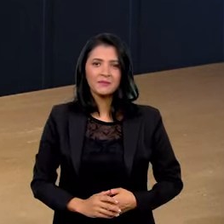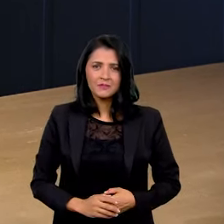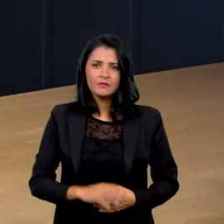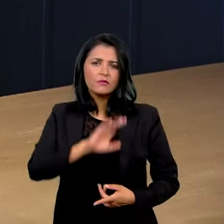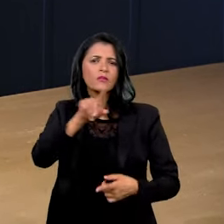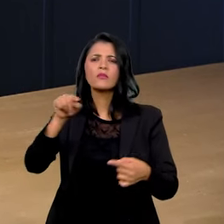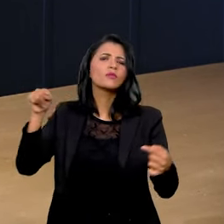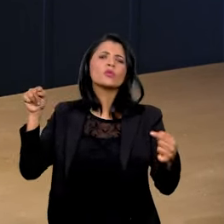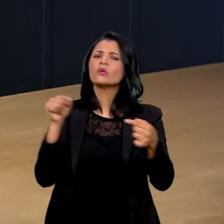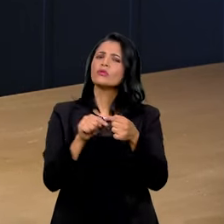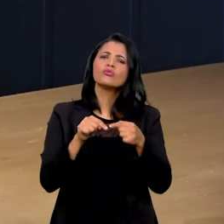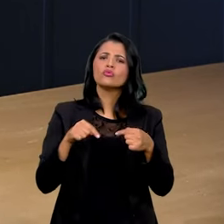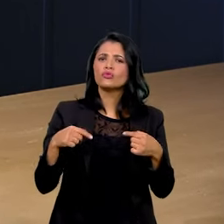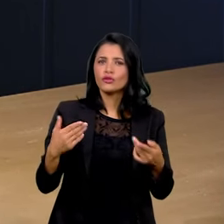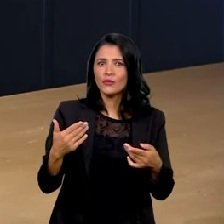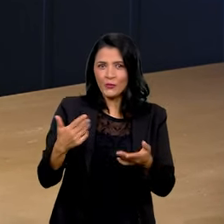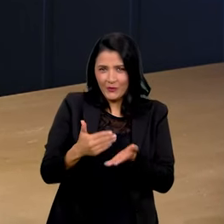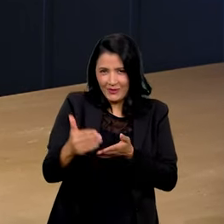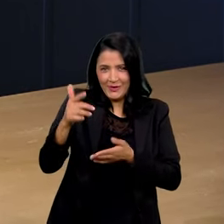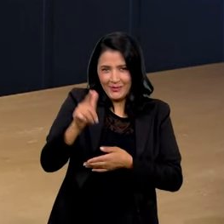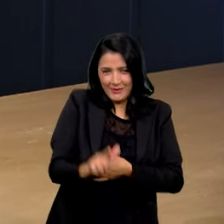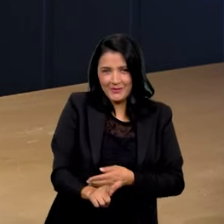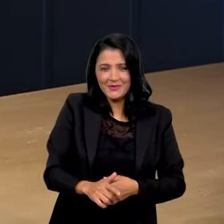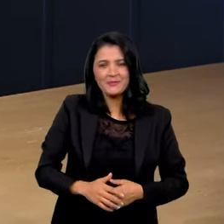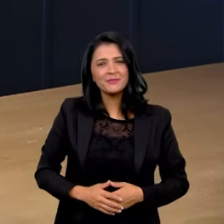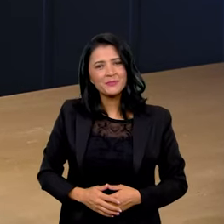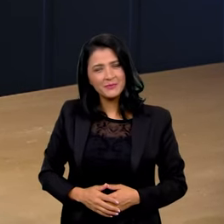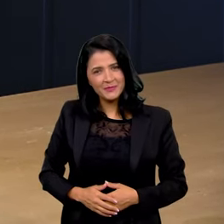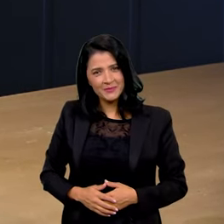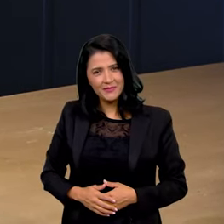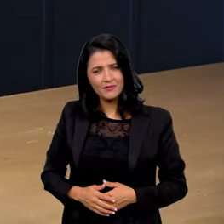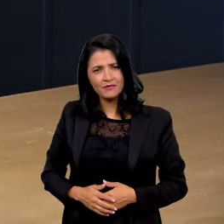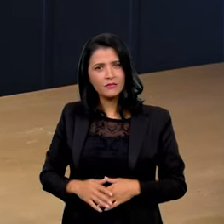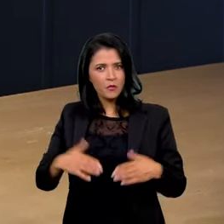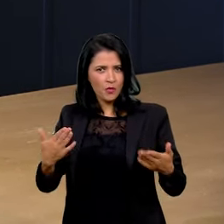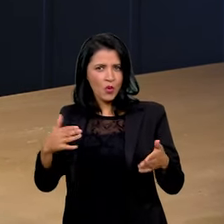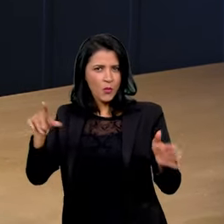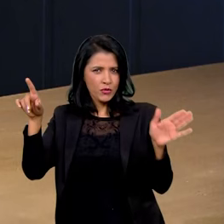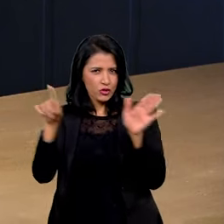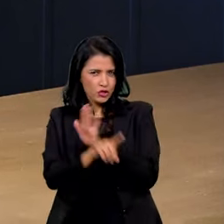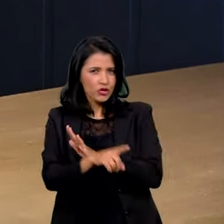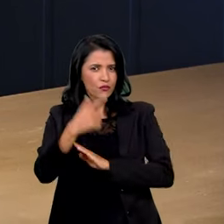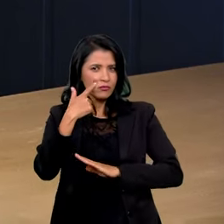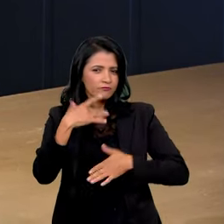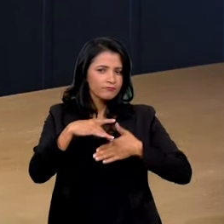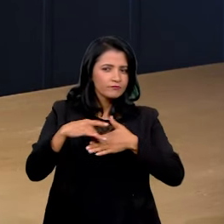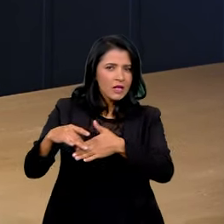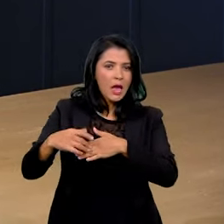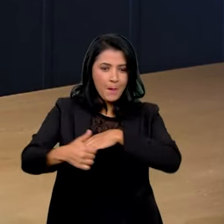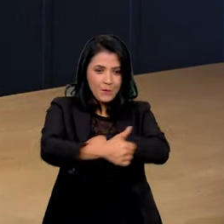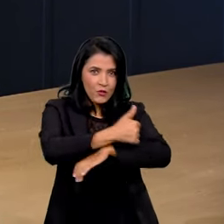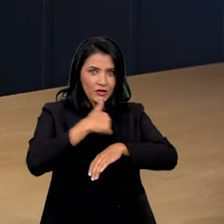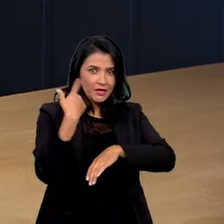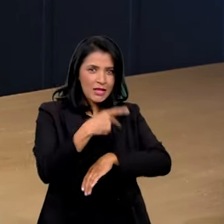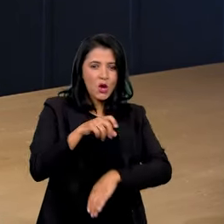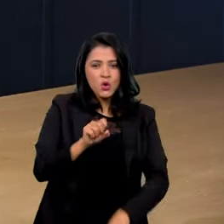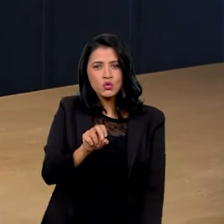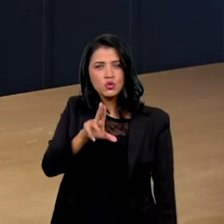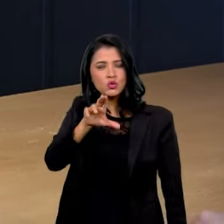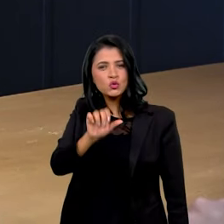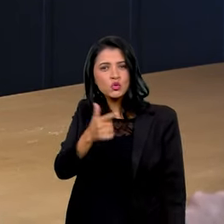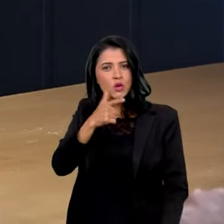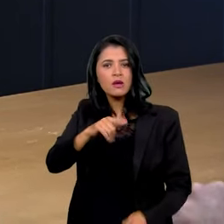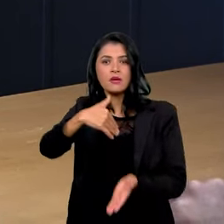Unicef publicou cartilhas com orientação tcnicas para a atuação destes profissionais em áreas de